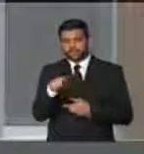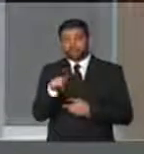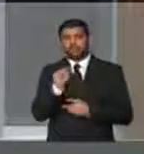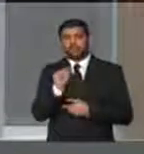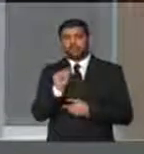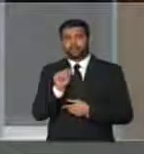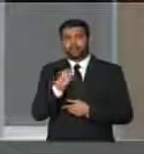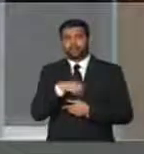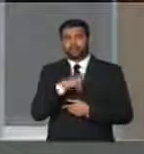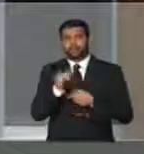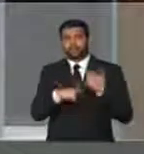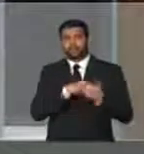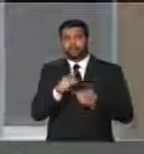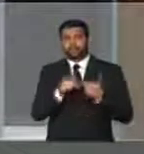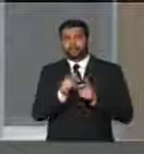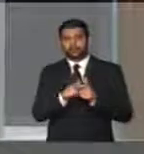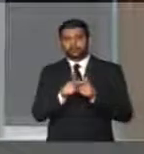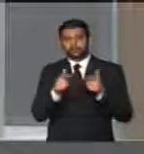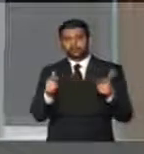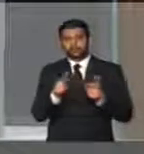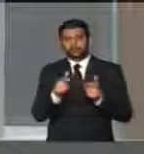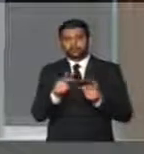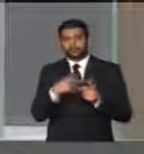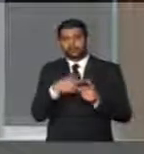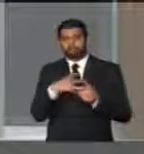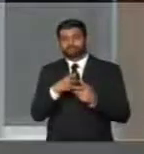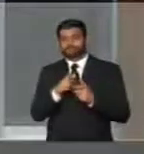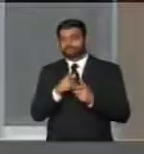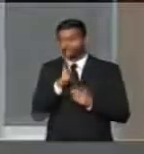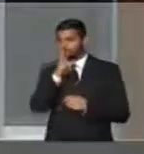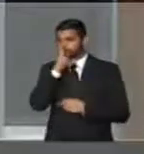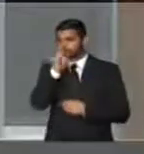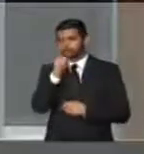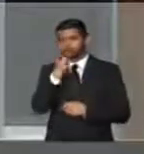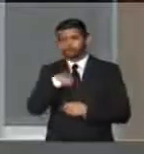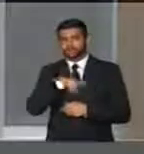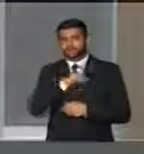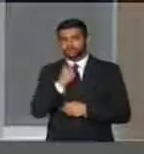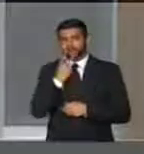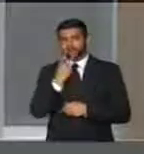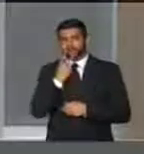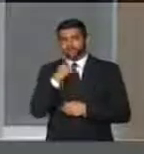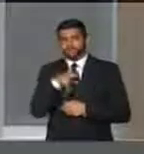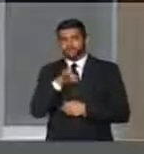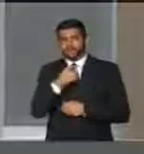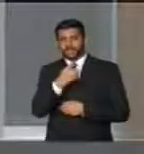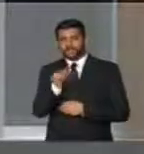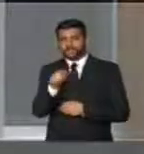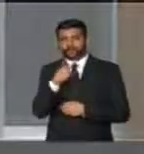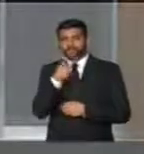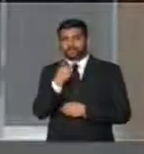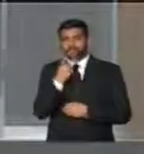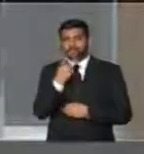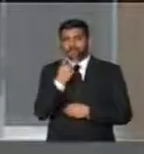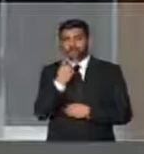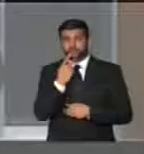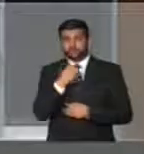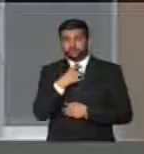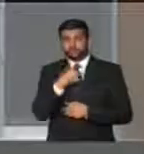que ela é uma atividade altamente predatória. Nós estamos falando de mineração, nós estamos falando